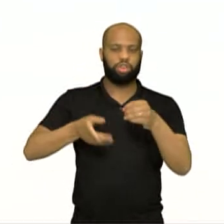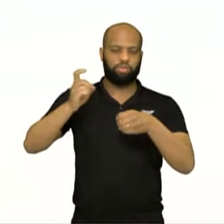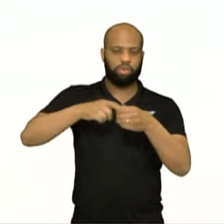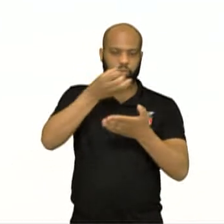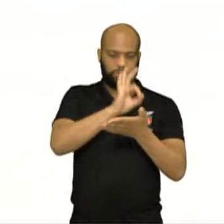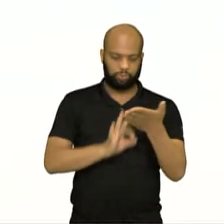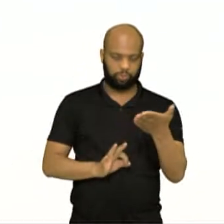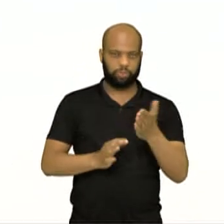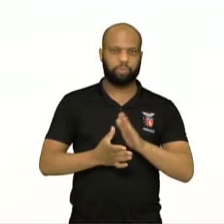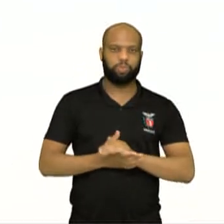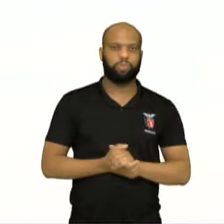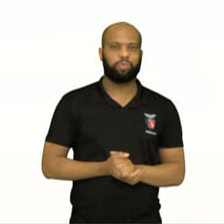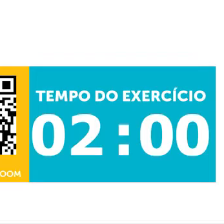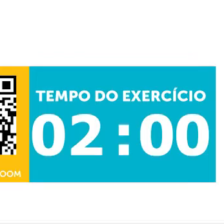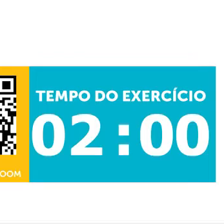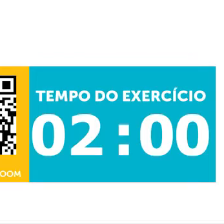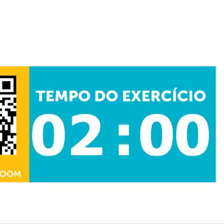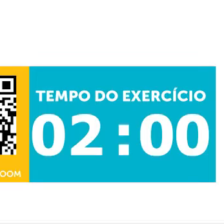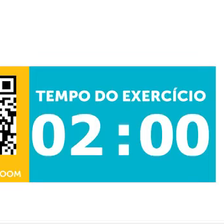corrigir.